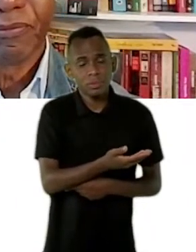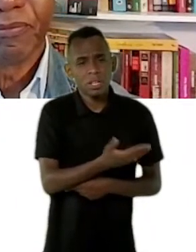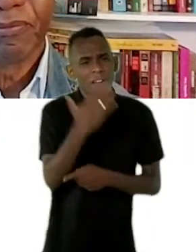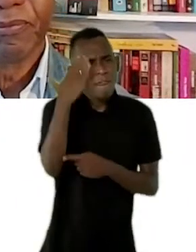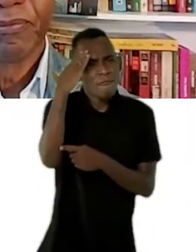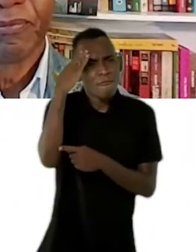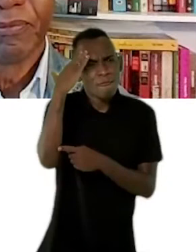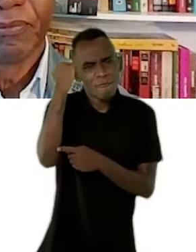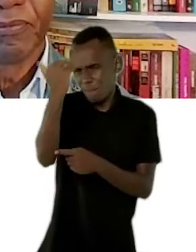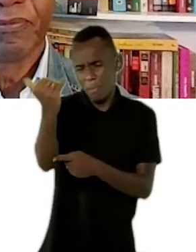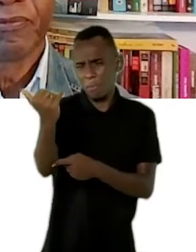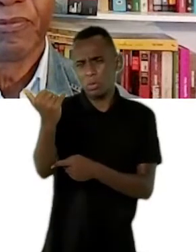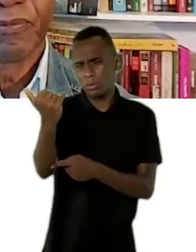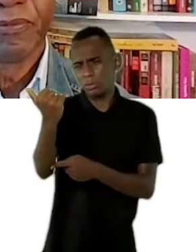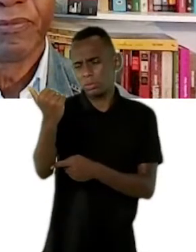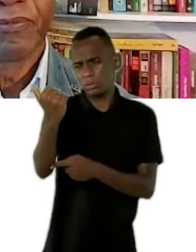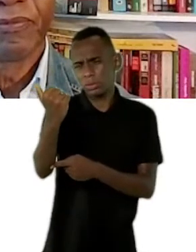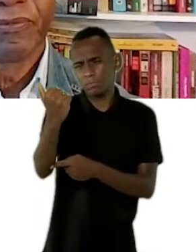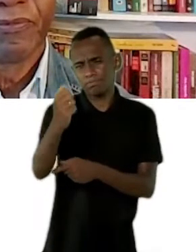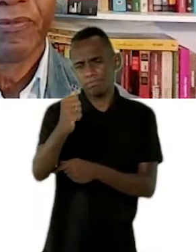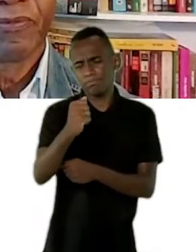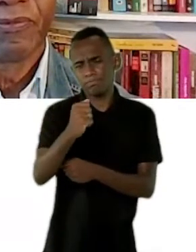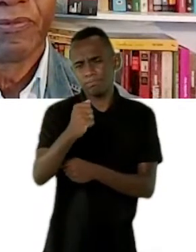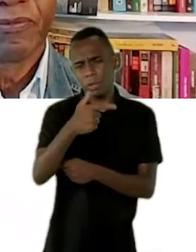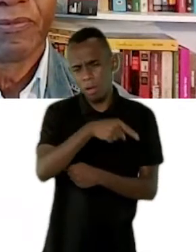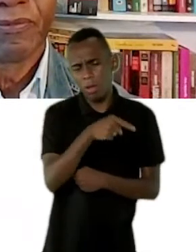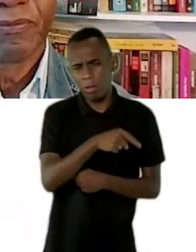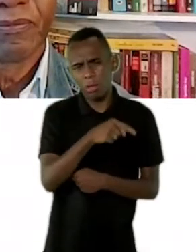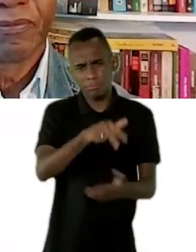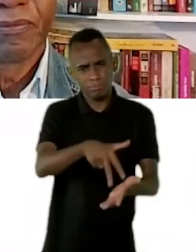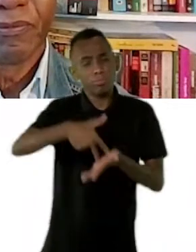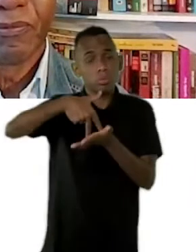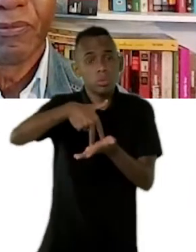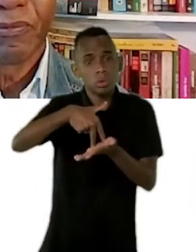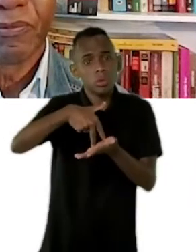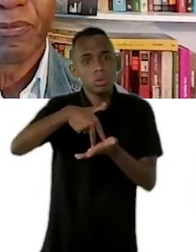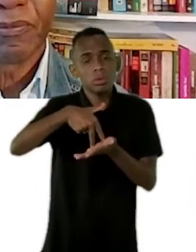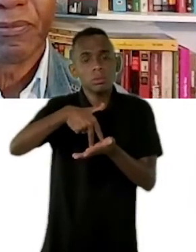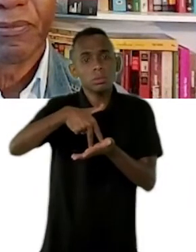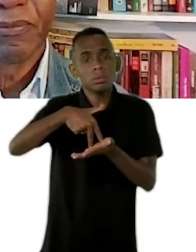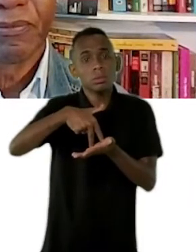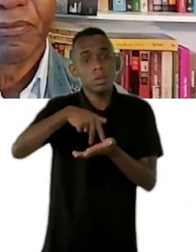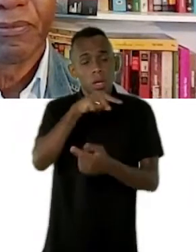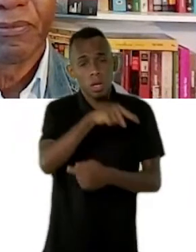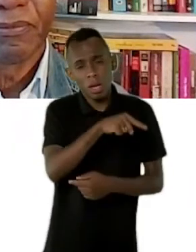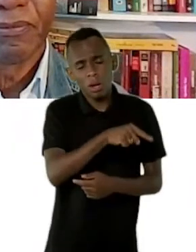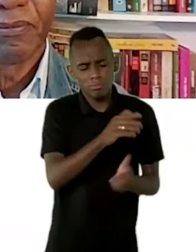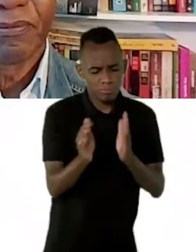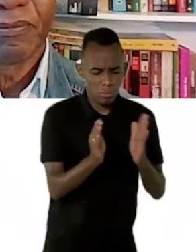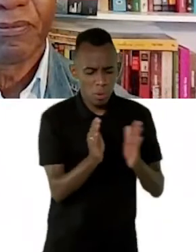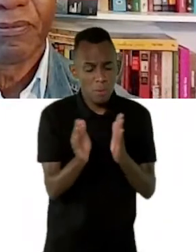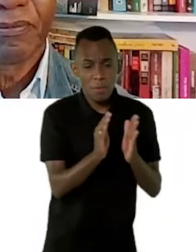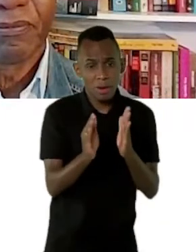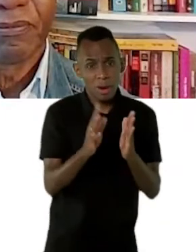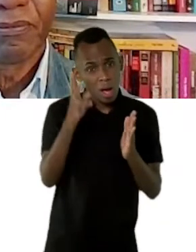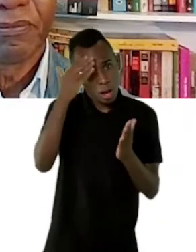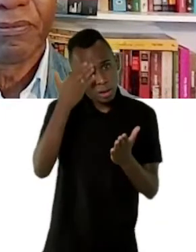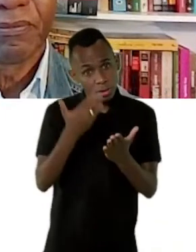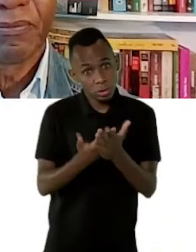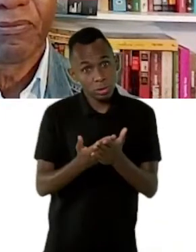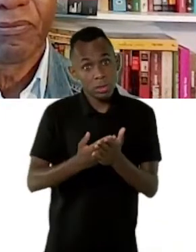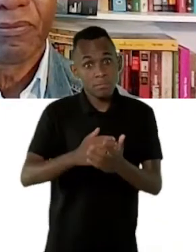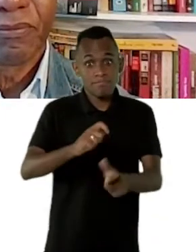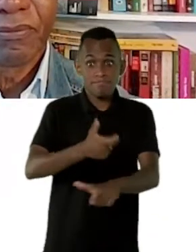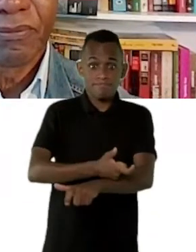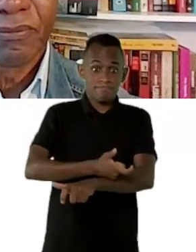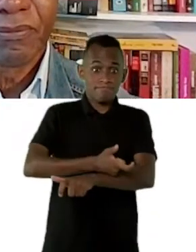sucesso como teve, né? Afinal de contas, ela chegou a ser, em determinado momento, talvez a maior escritora brasileira